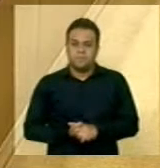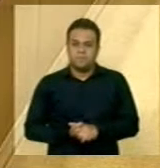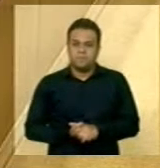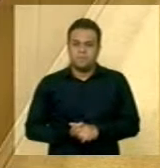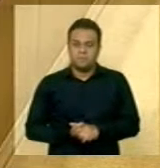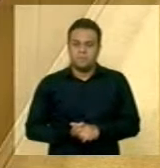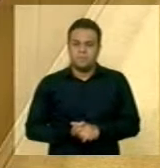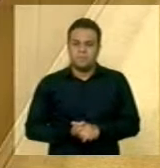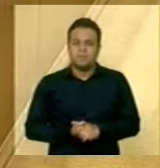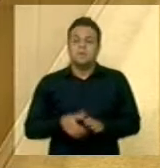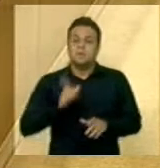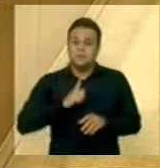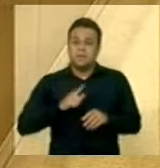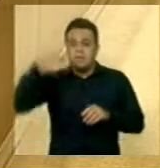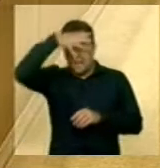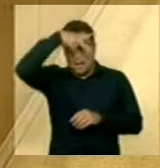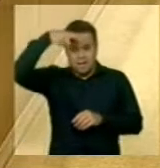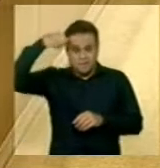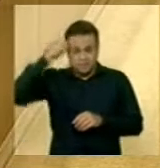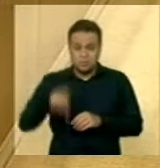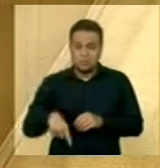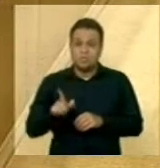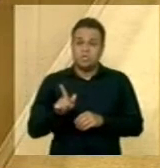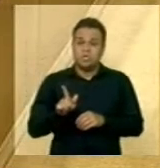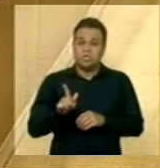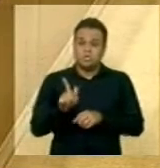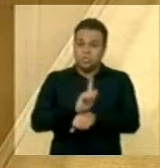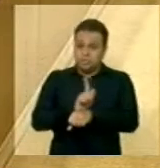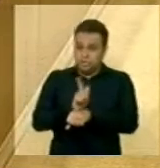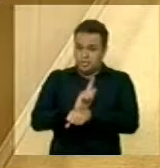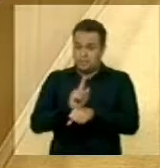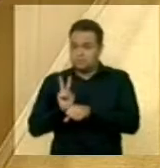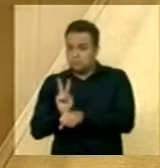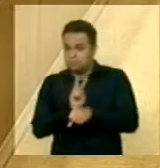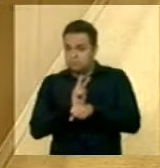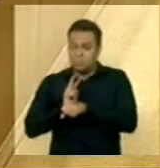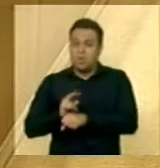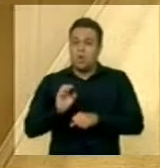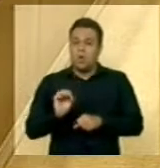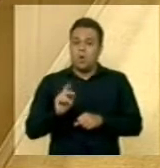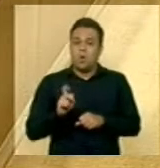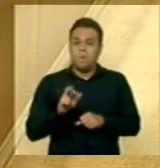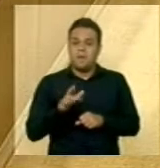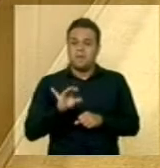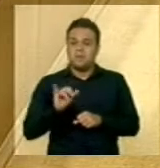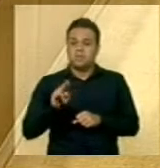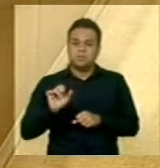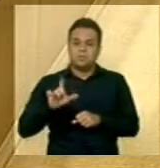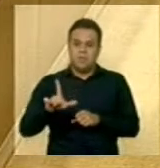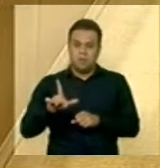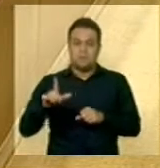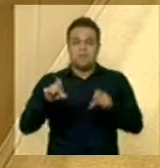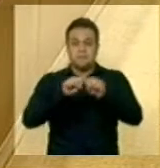da Amazônia, que é gerenciado pelo Centro Gestor e Operacional do Sistema de Proteção da